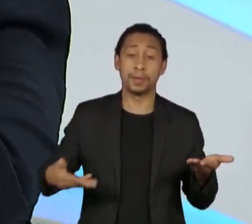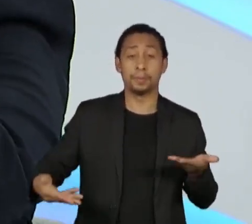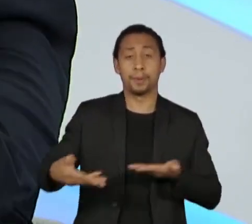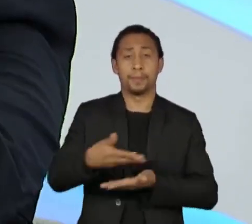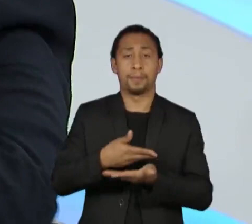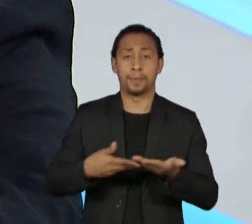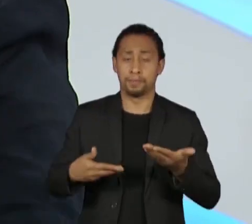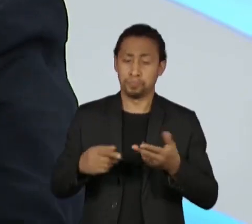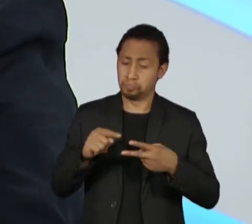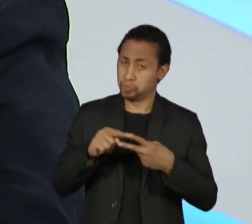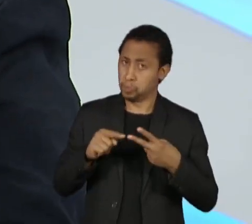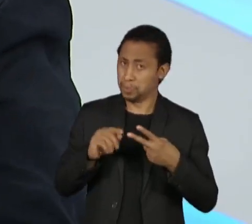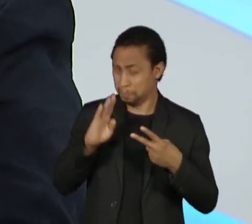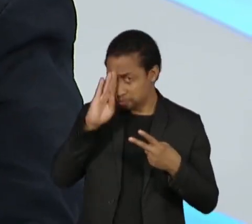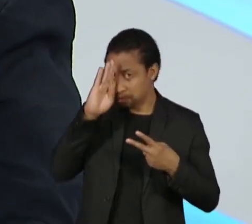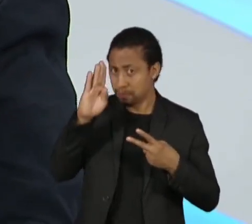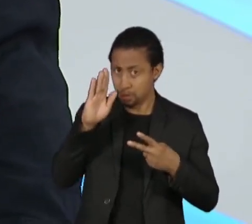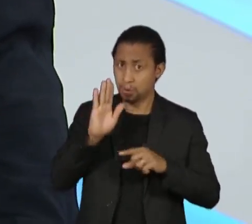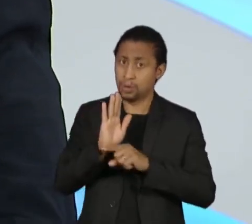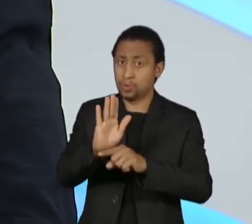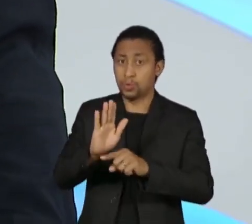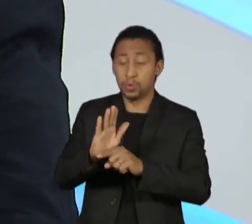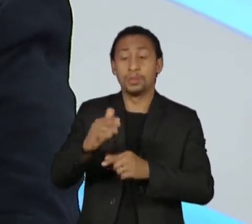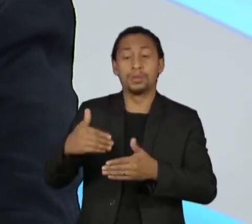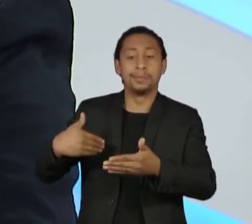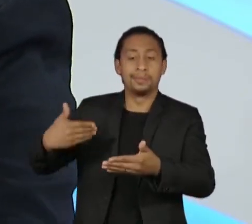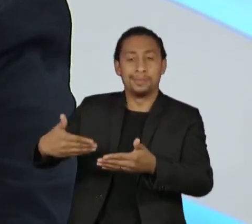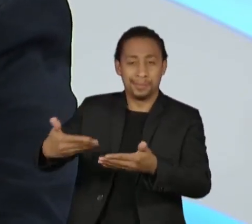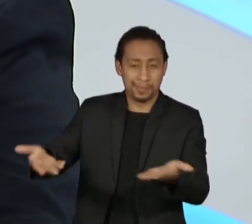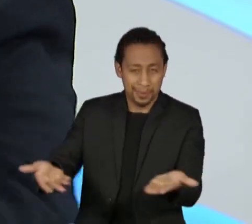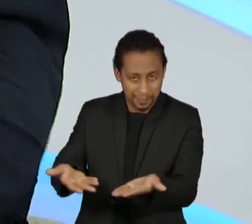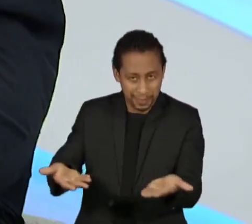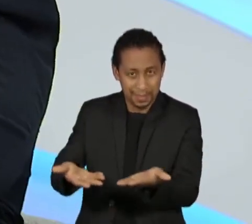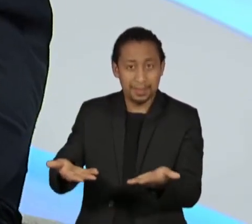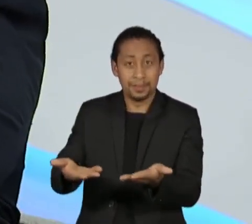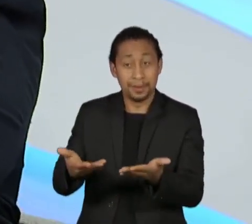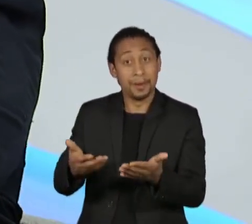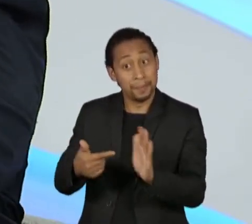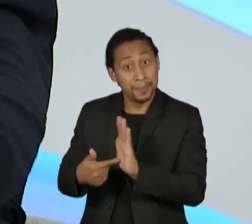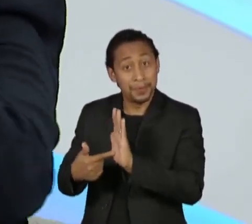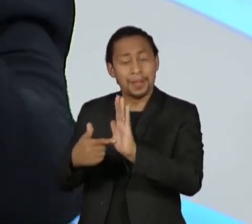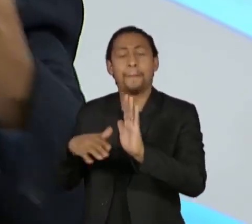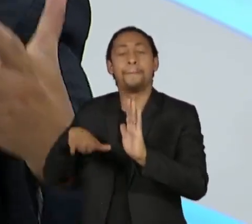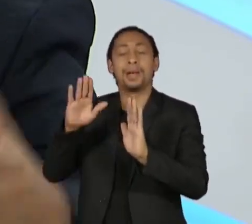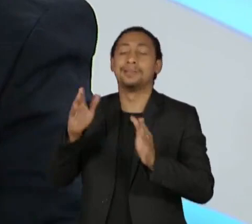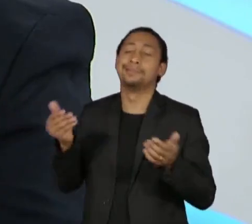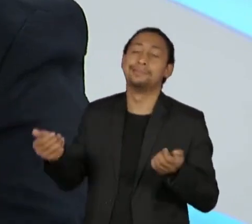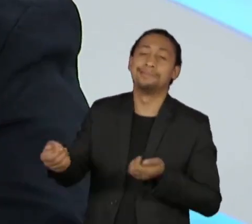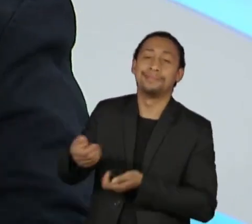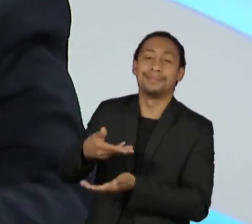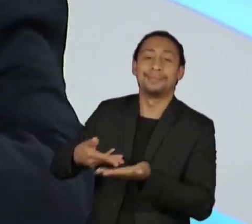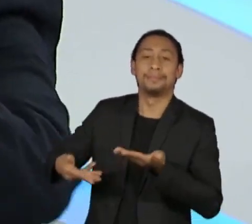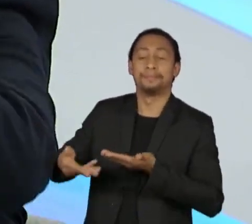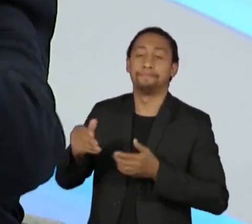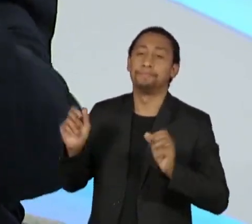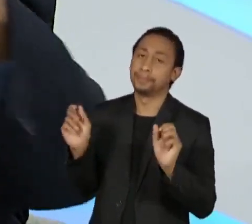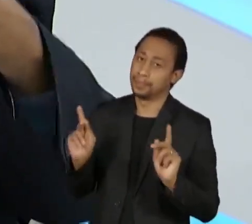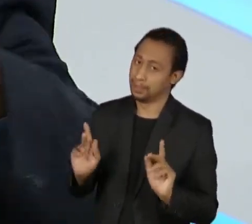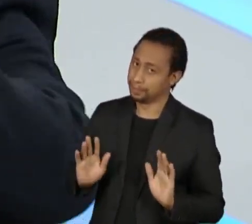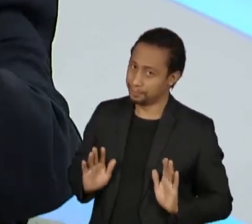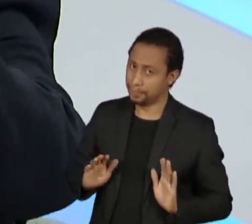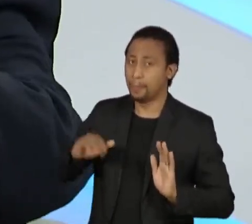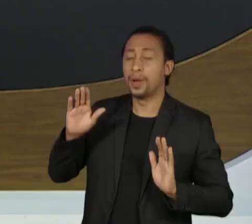que, nesse momento histórico, o acento, a ênfase esteja mais na harmonia e menos numa